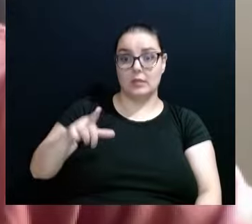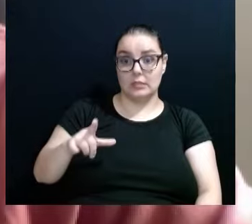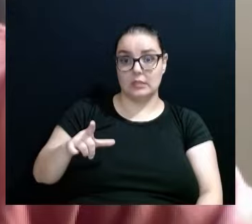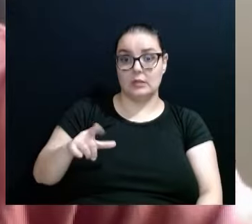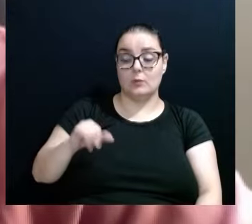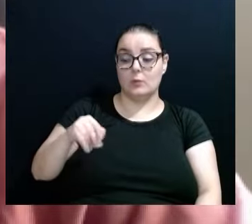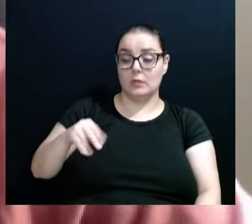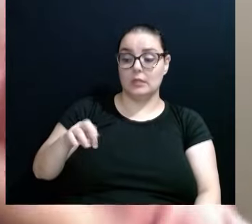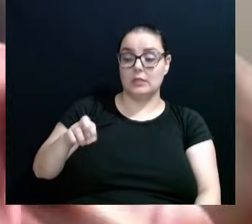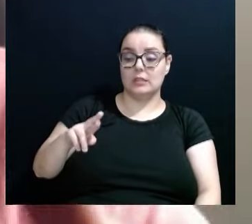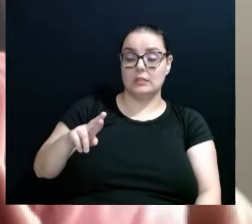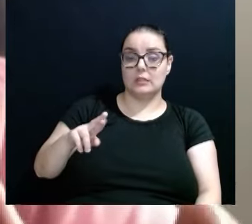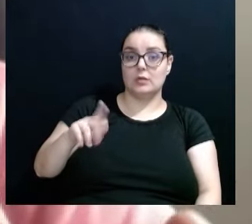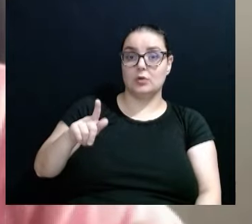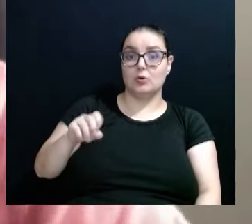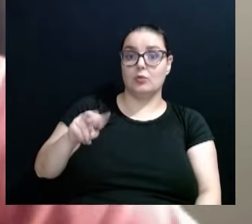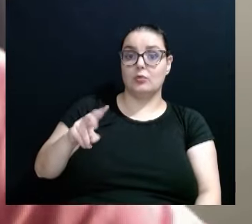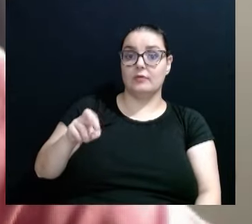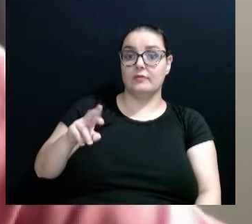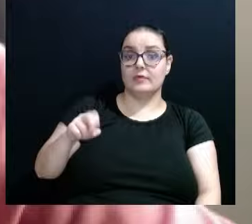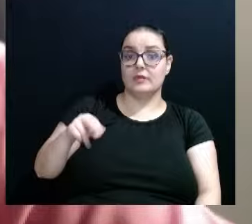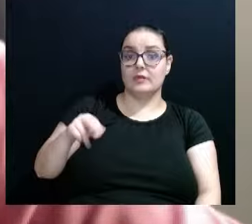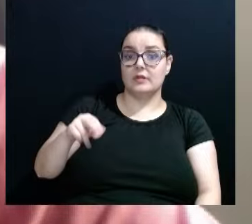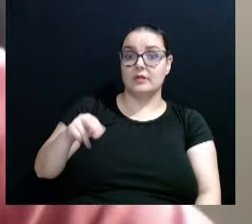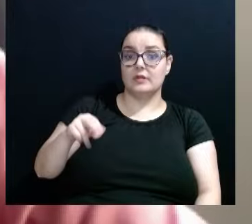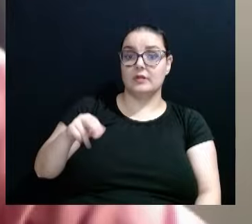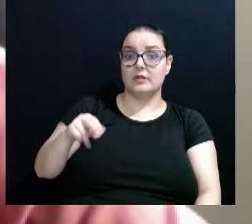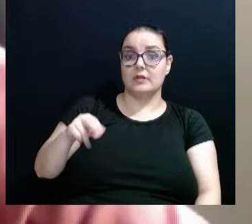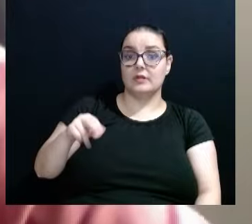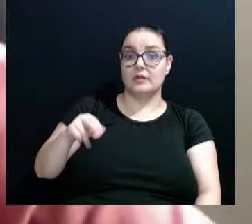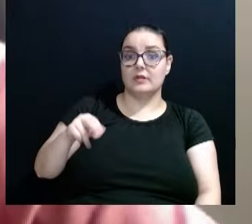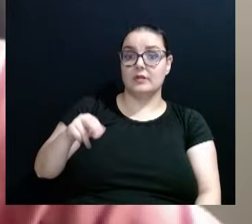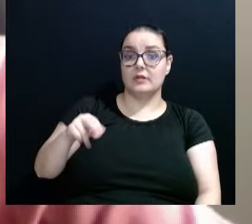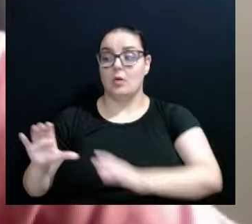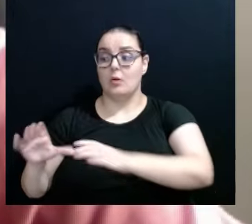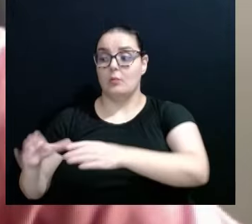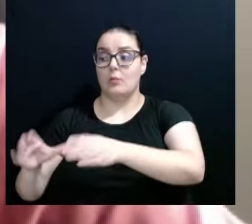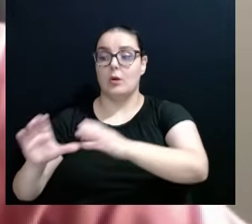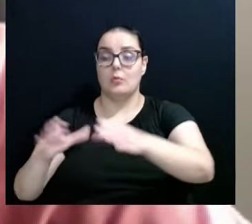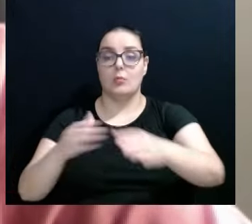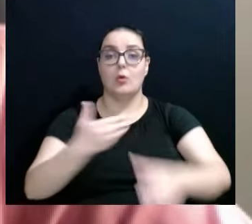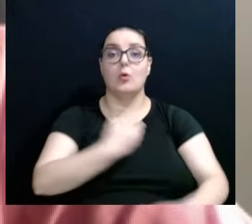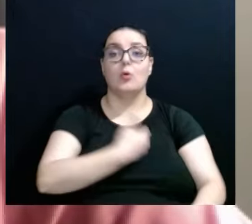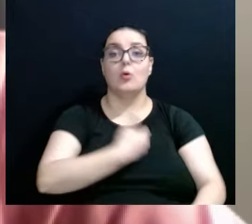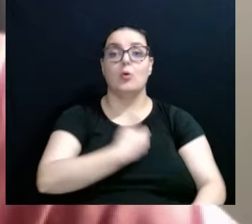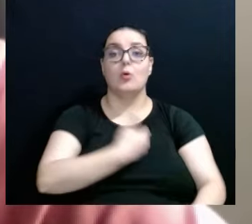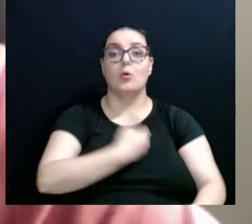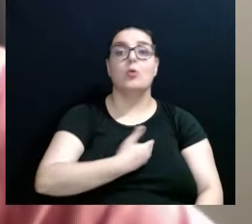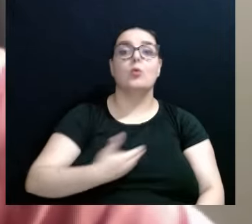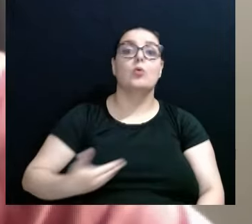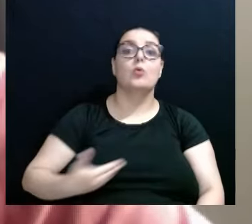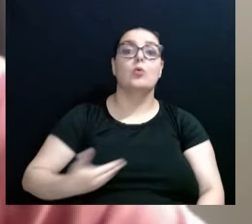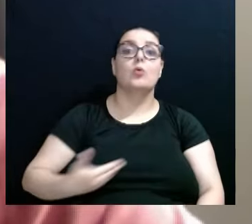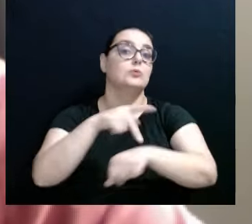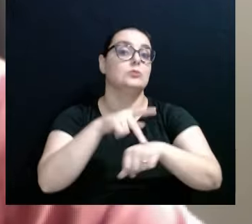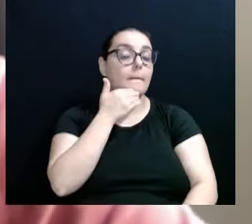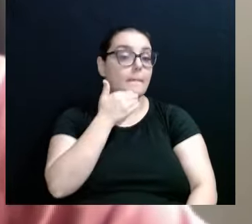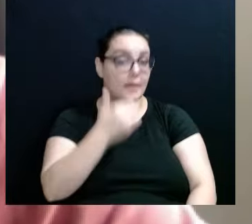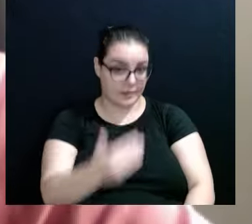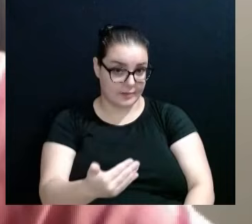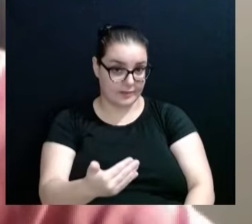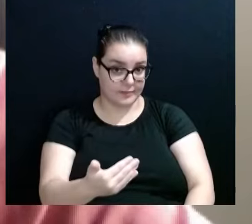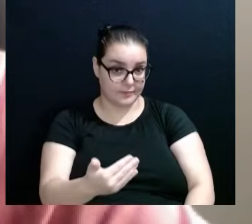painel intergovernamental. O que isso significa? Os governos encomendam, os governos